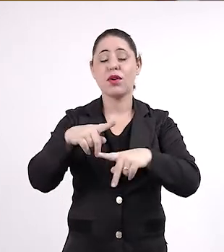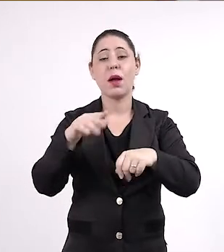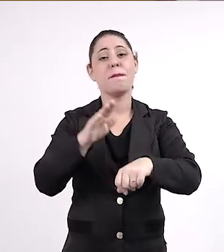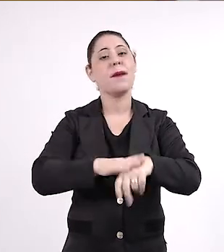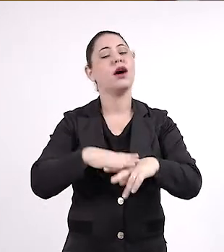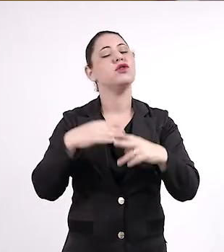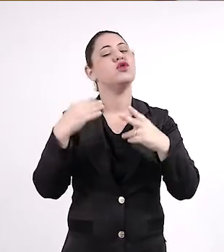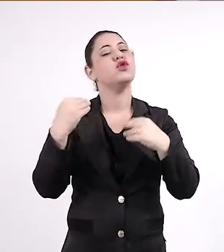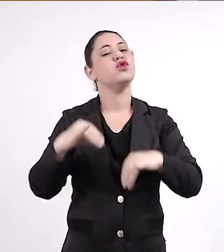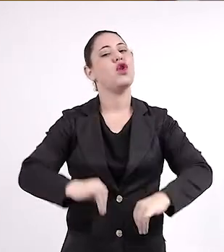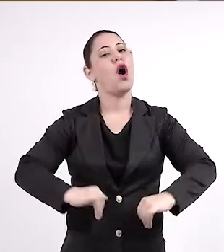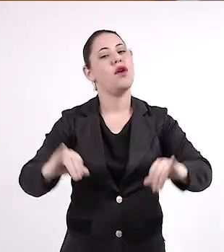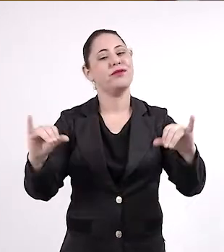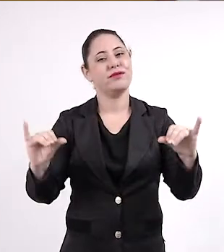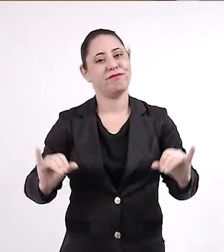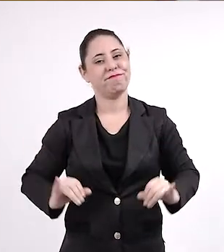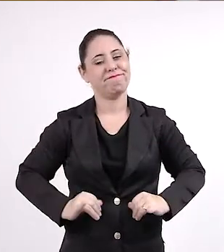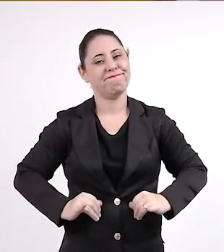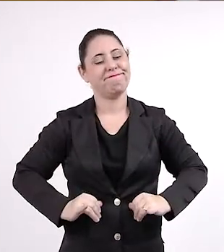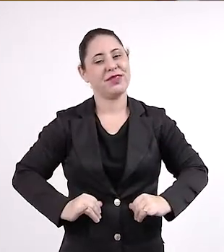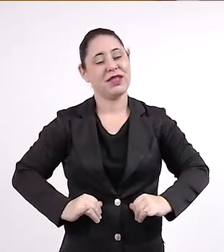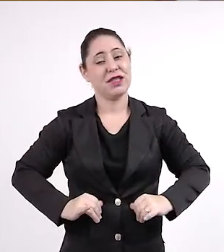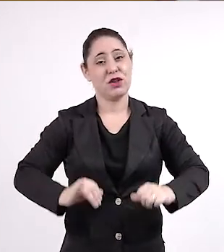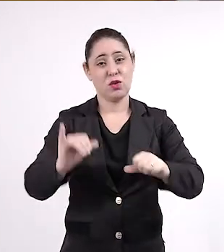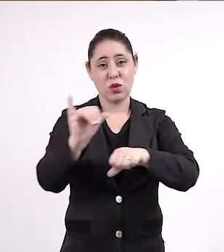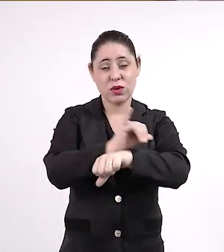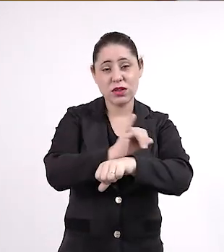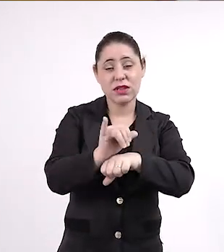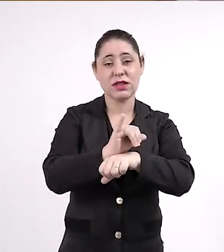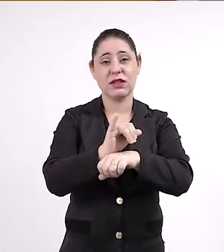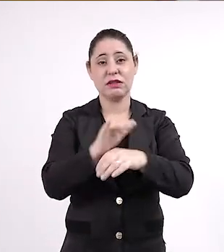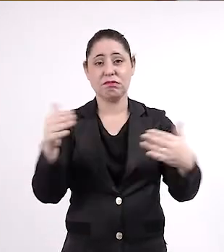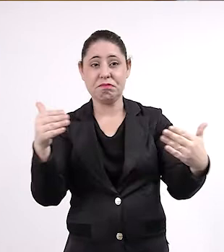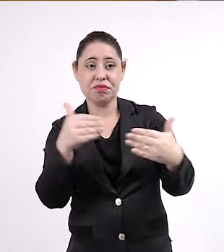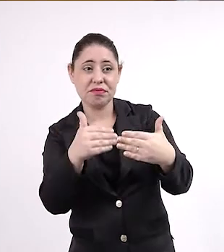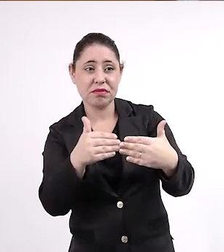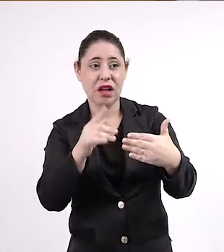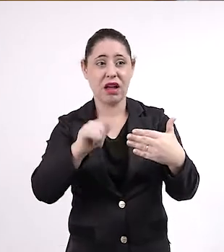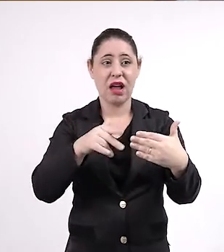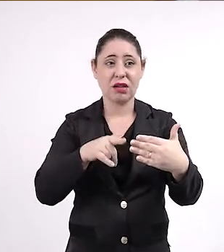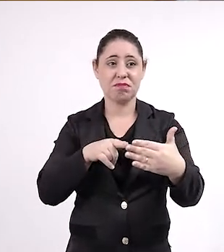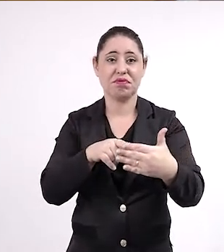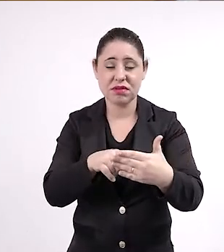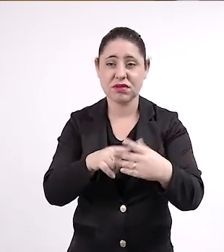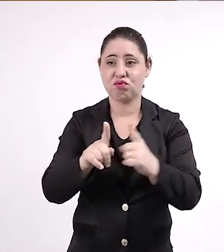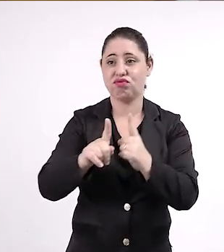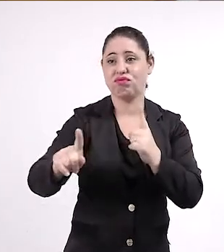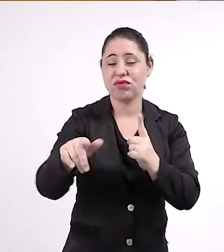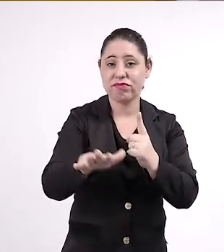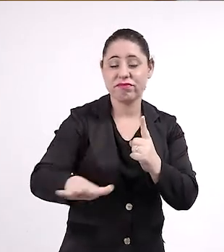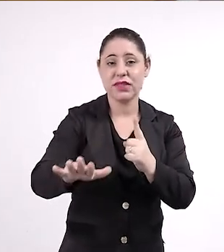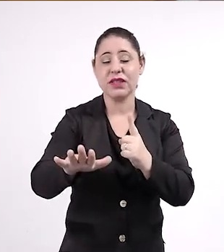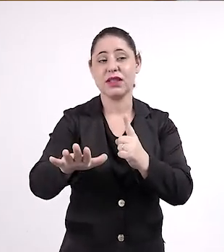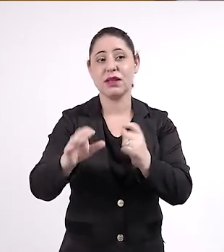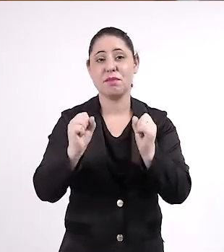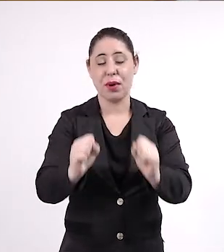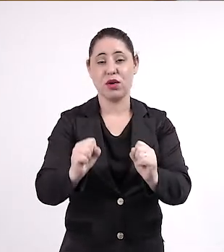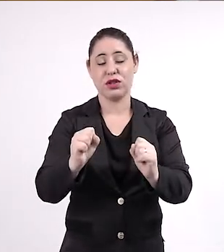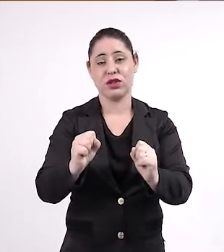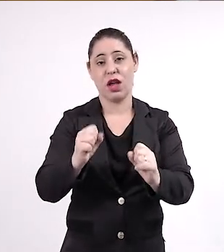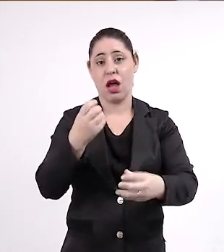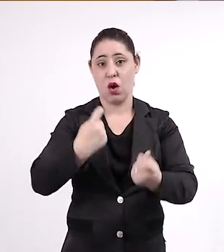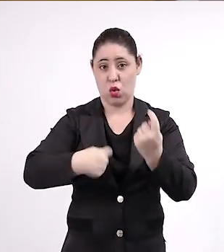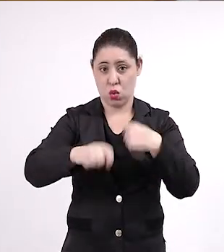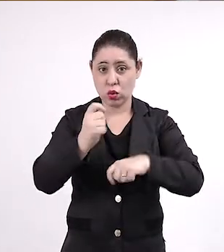é o que mais sofre, sem sombra de dúvidas, com essas medidas de restrição, essas medidas que podem repercutir